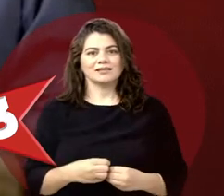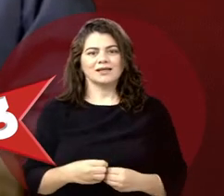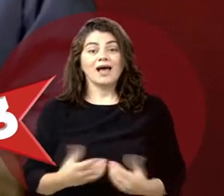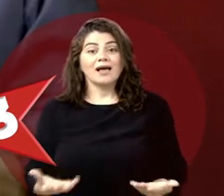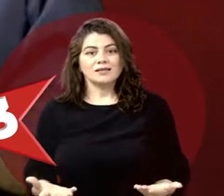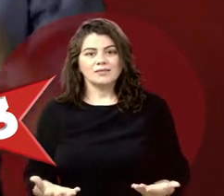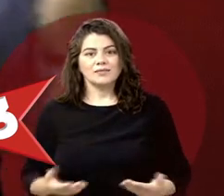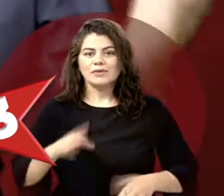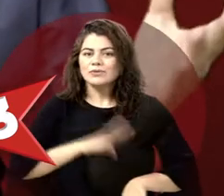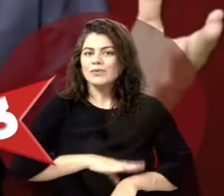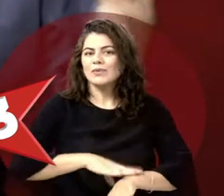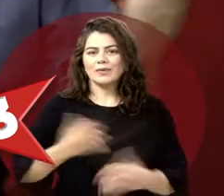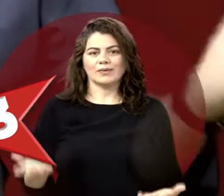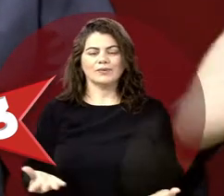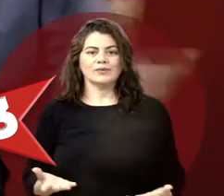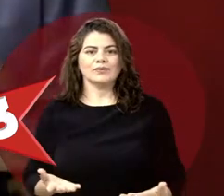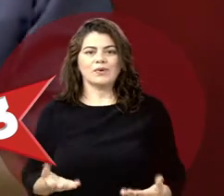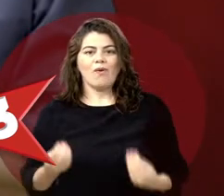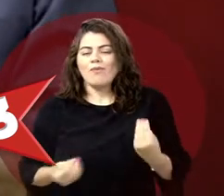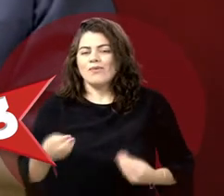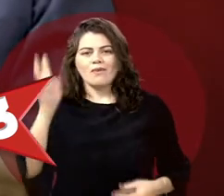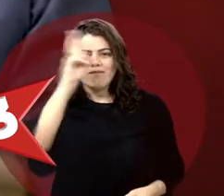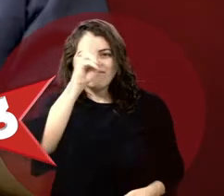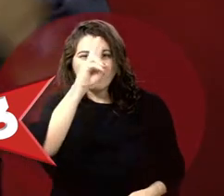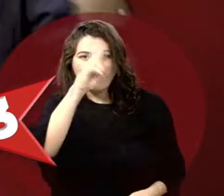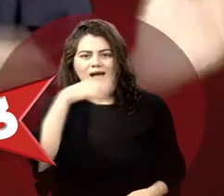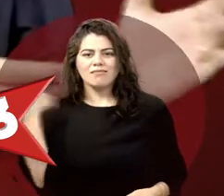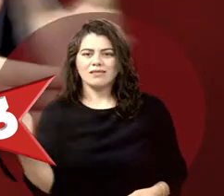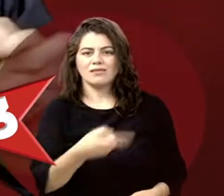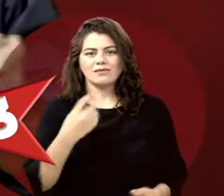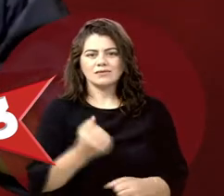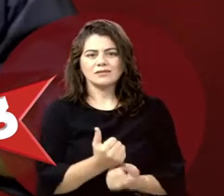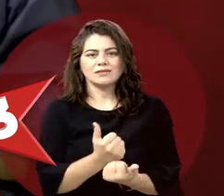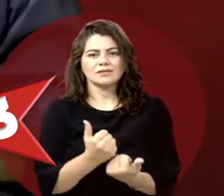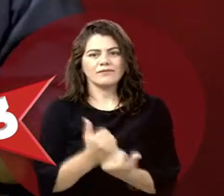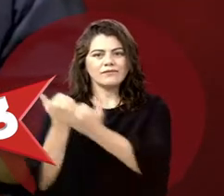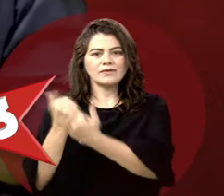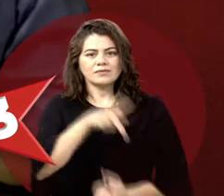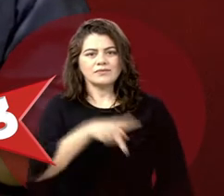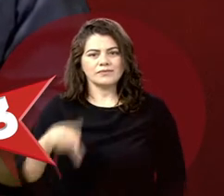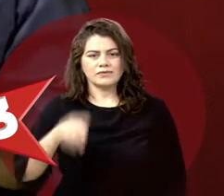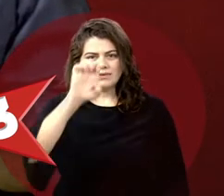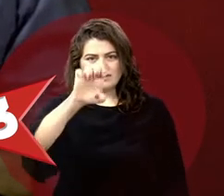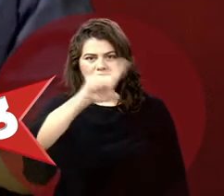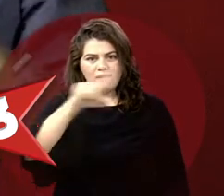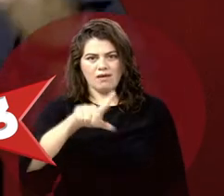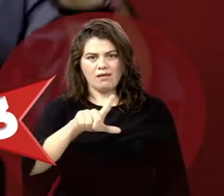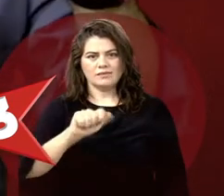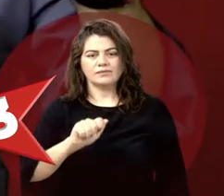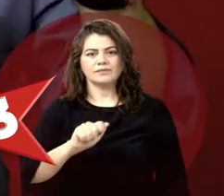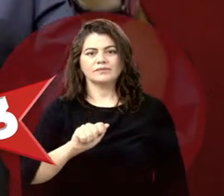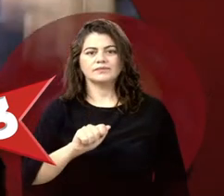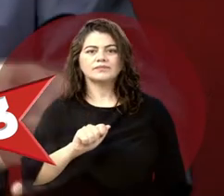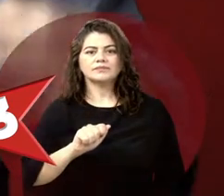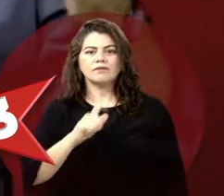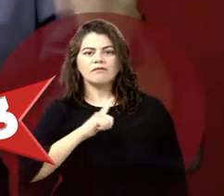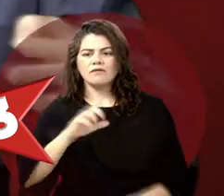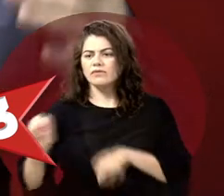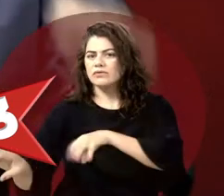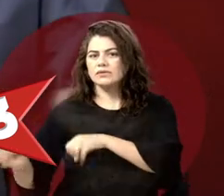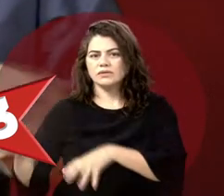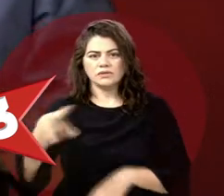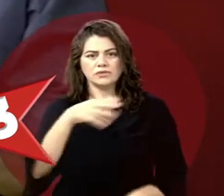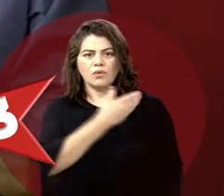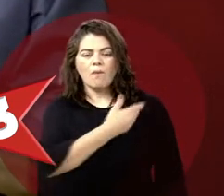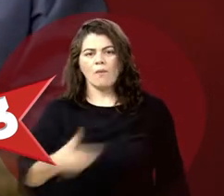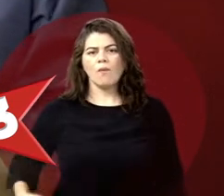as dificuldades. Neste momento, como não lembrar da nossa vice, professora Elza Ross, que esteve no